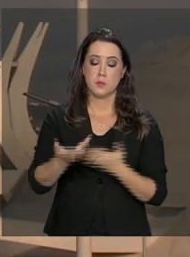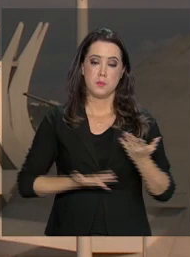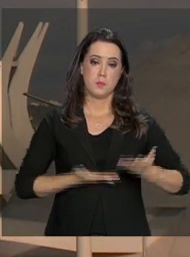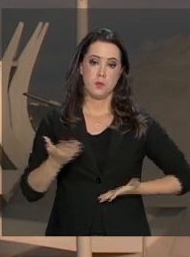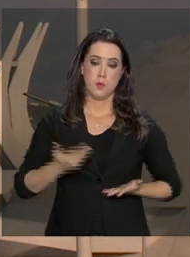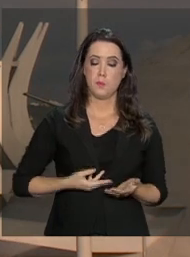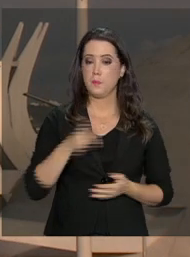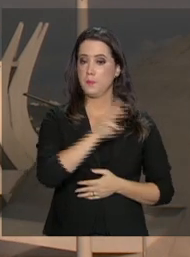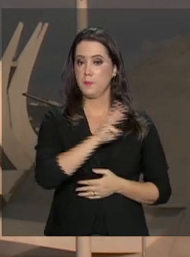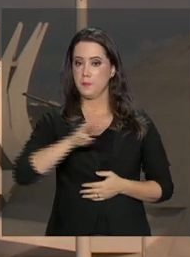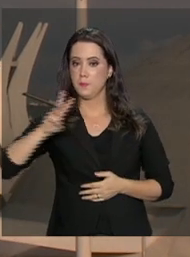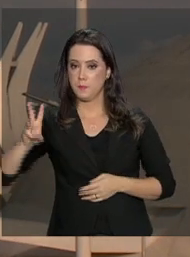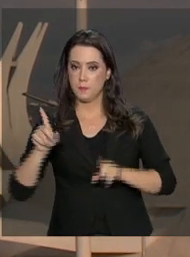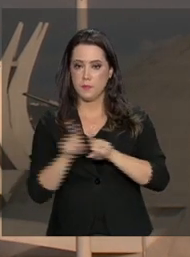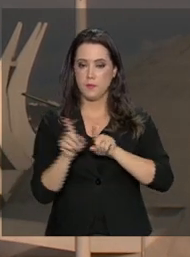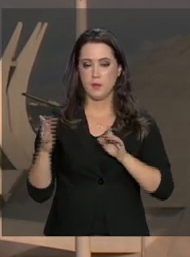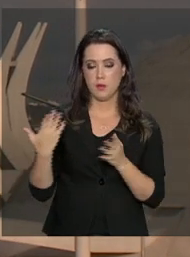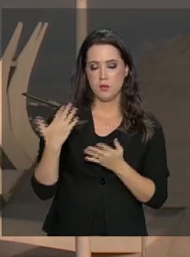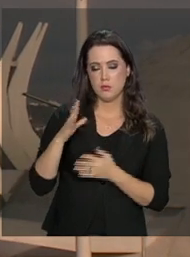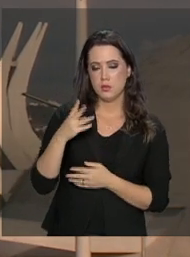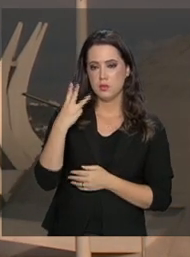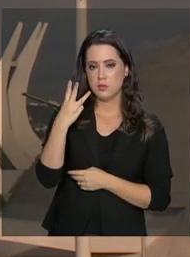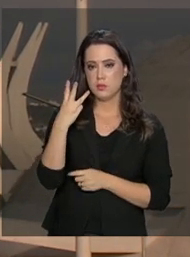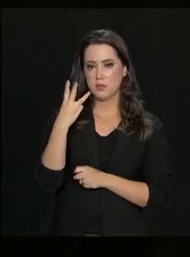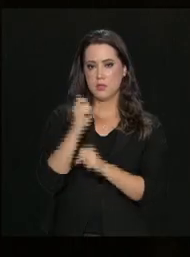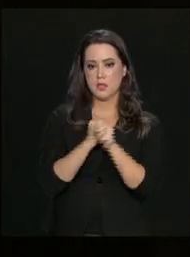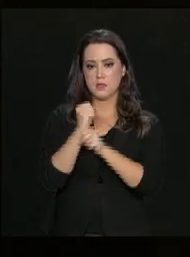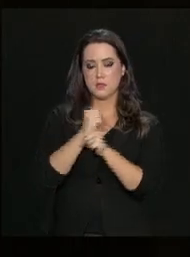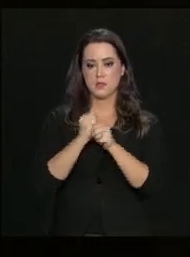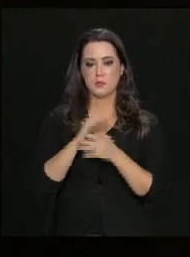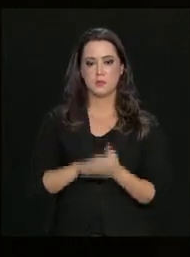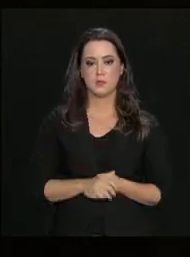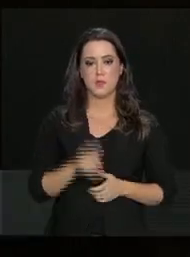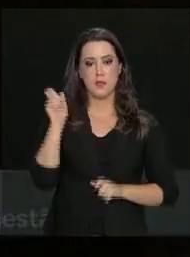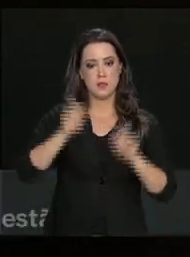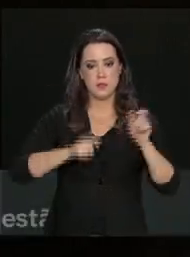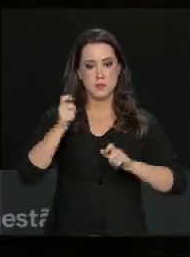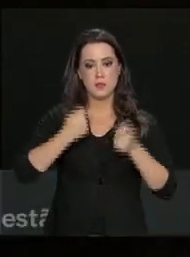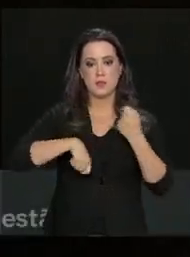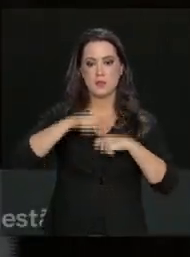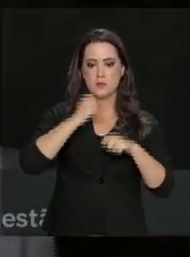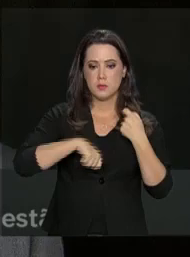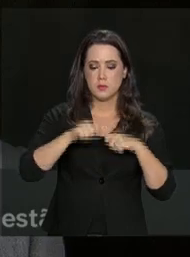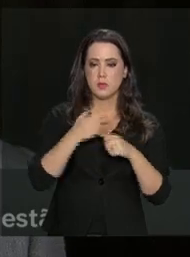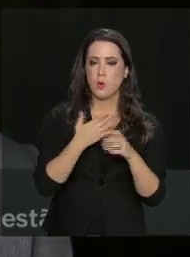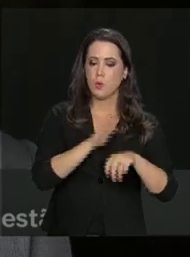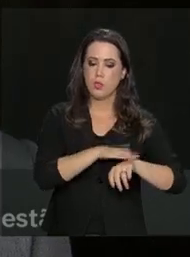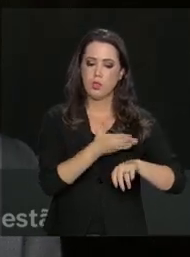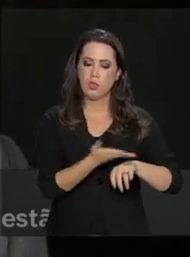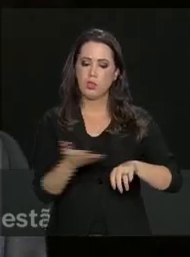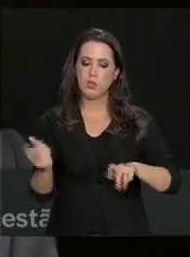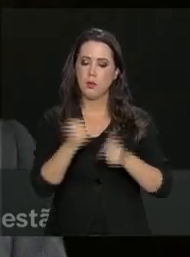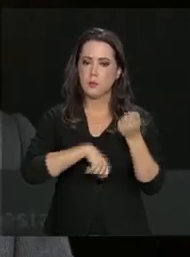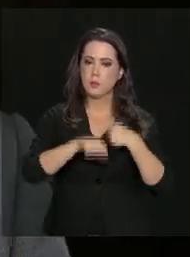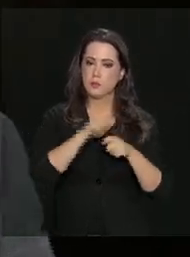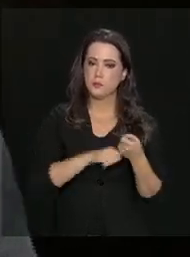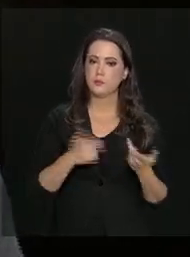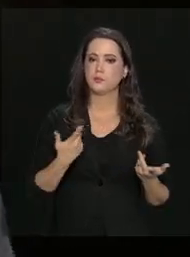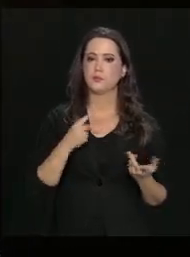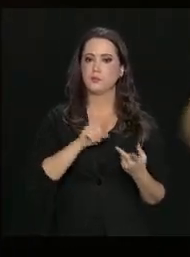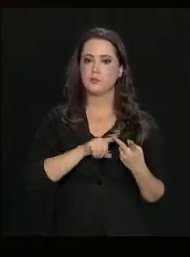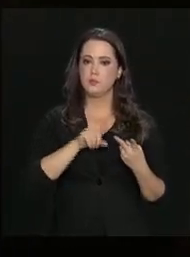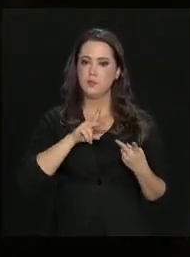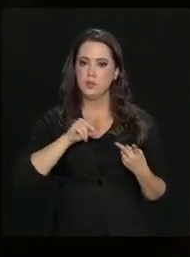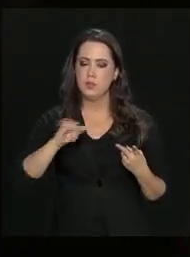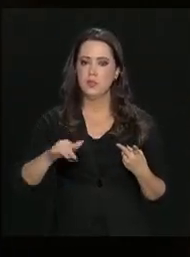em plataformas digitais em até três anos o cidadão a economia é do tempo que ele economiza é o